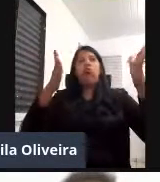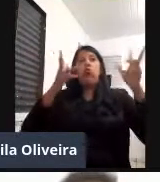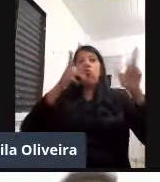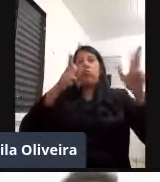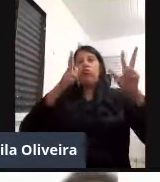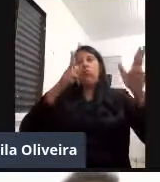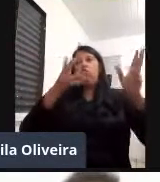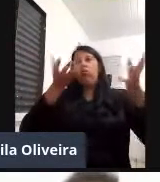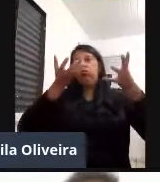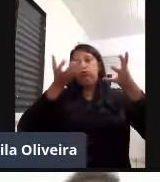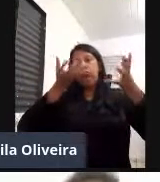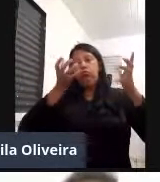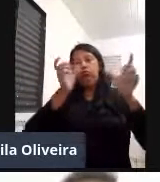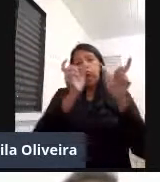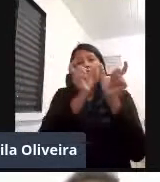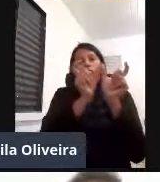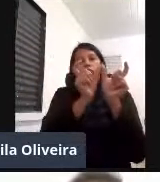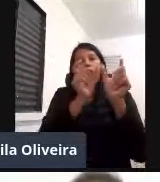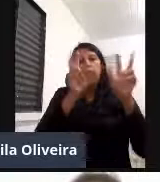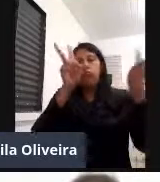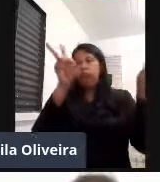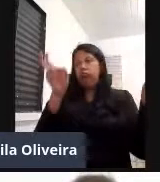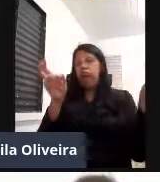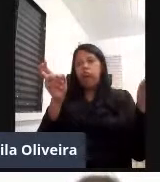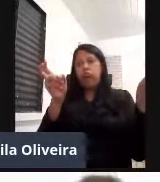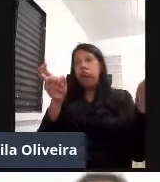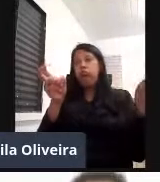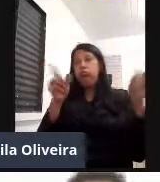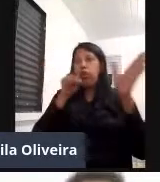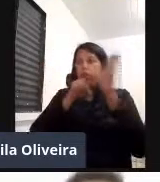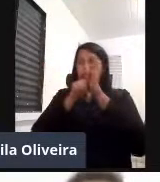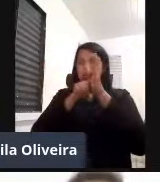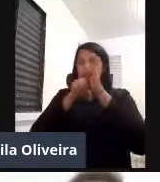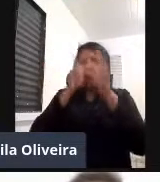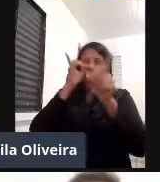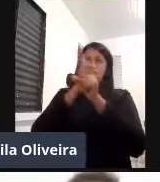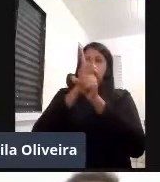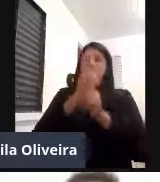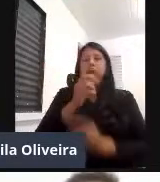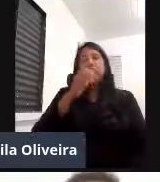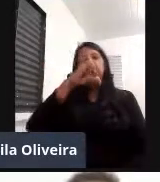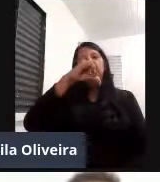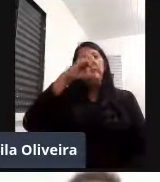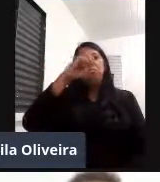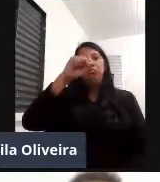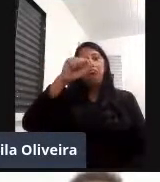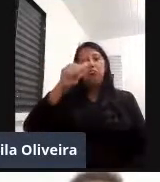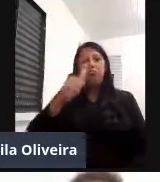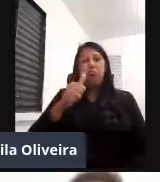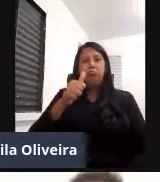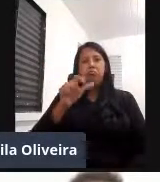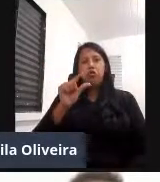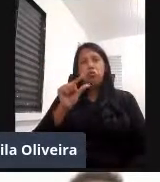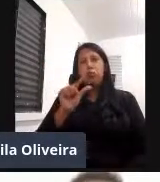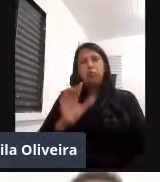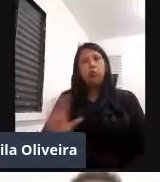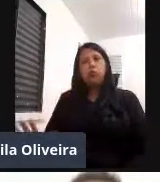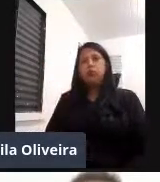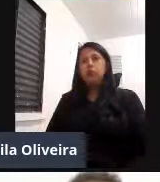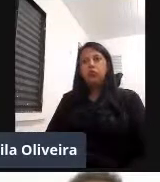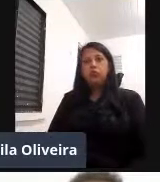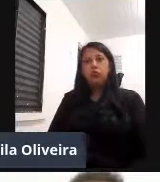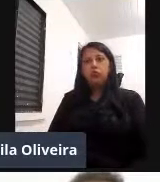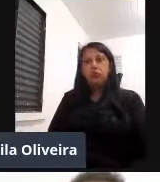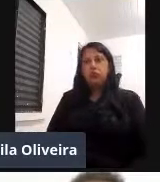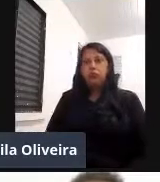aspas. E aí, quando eu faço a busca, olha só, 981 resultados. É muito mais tranquilo, né,